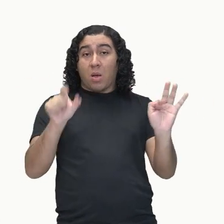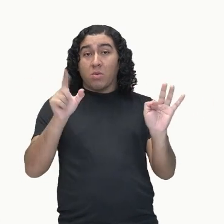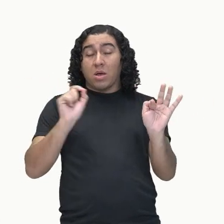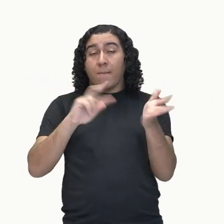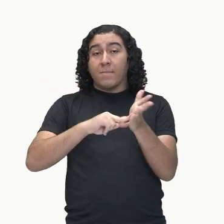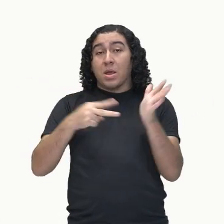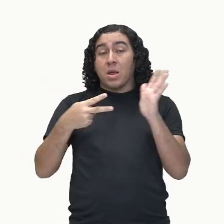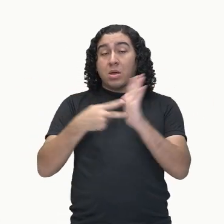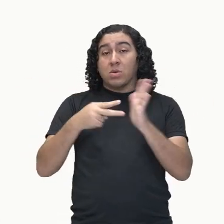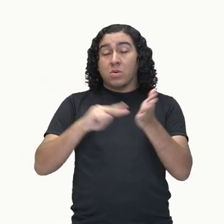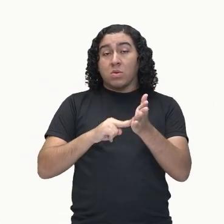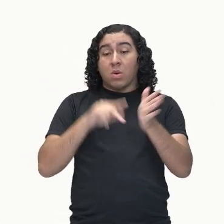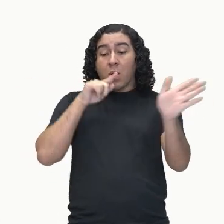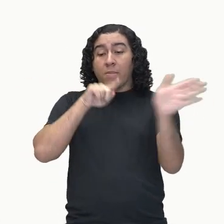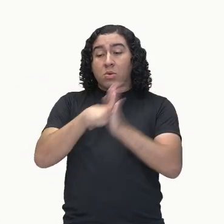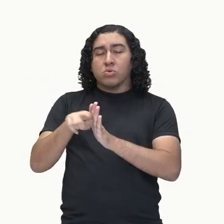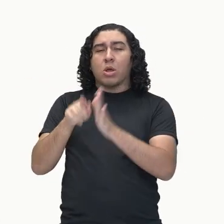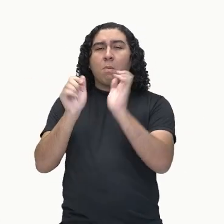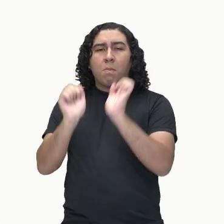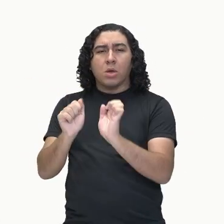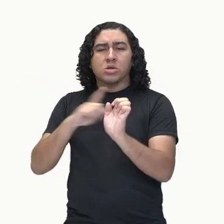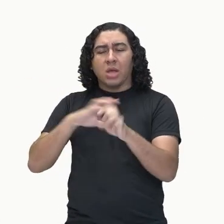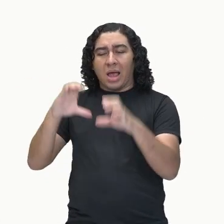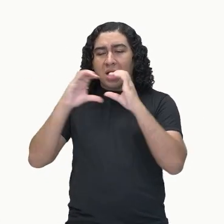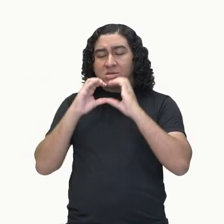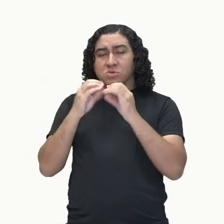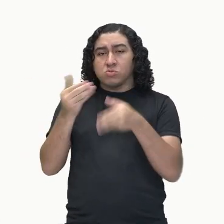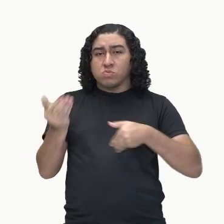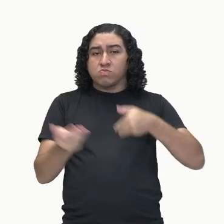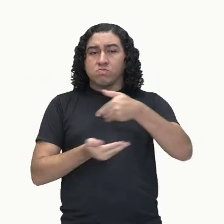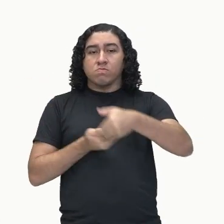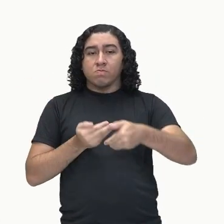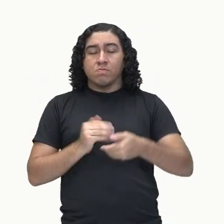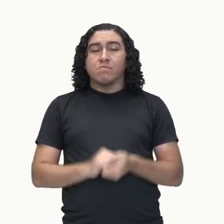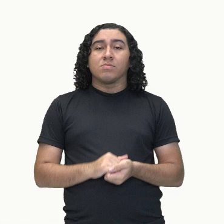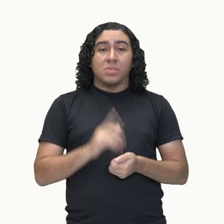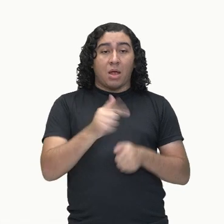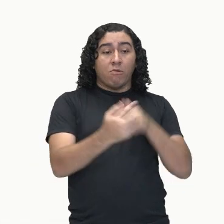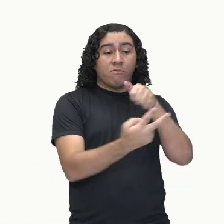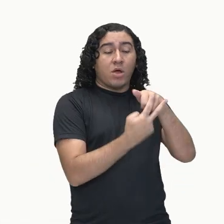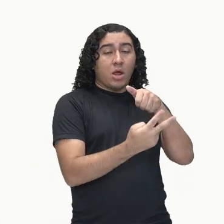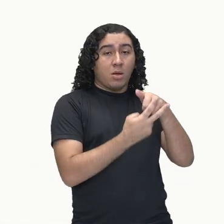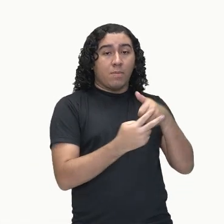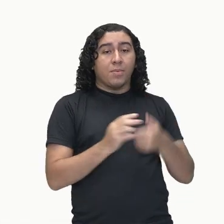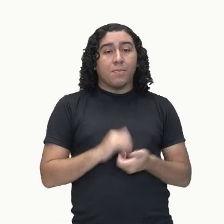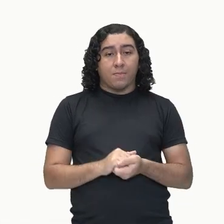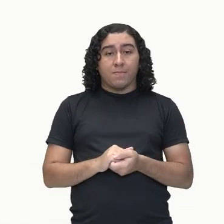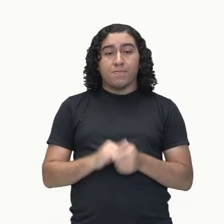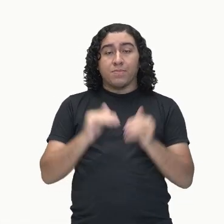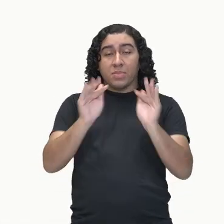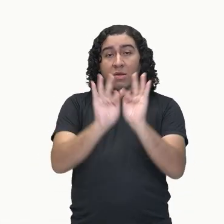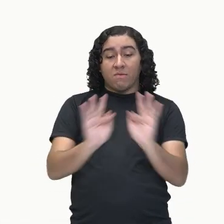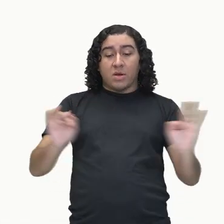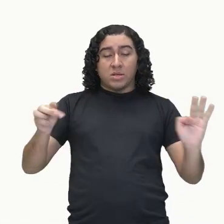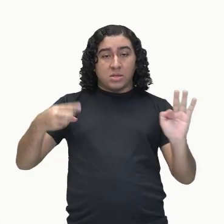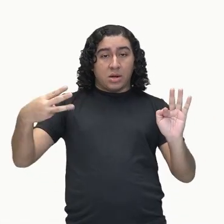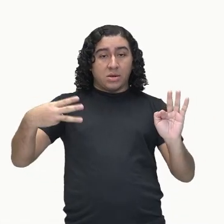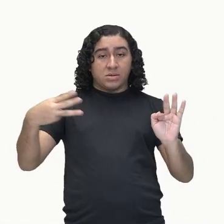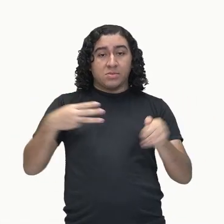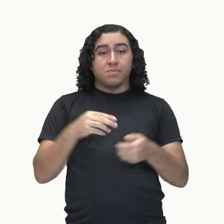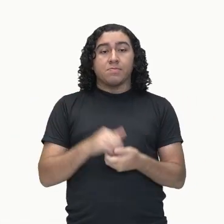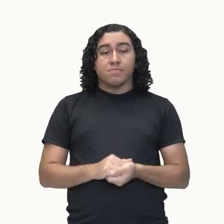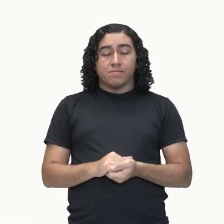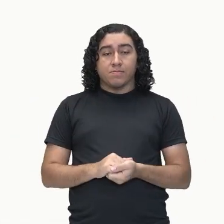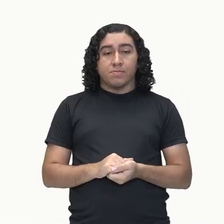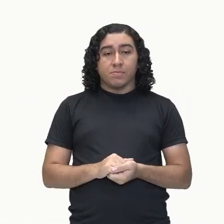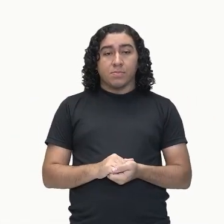comigo me daria um pedaço compartia é um verbo regular te acompanharia al médico ó